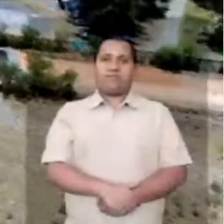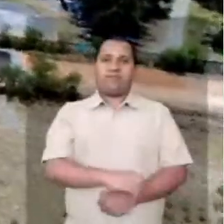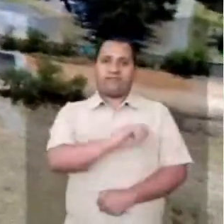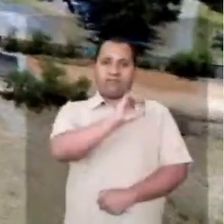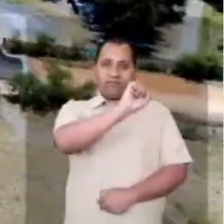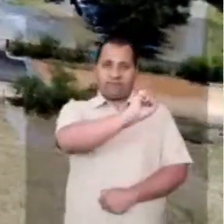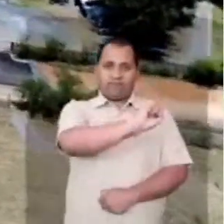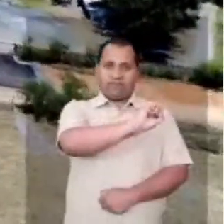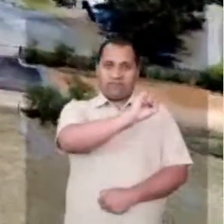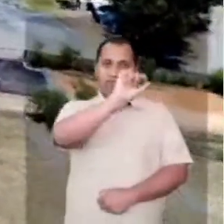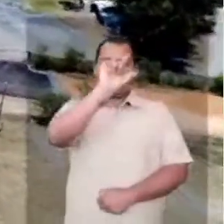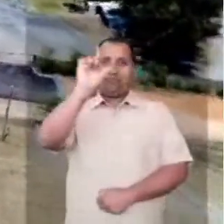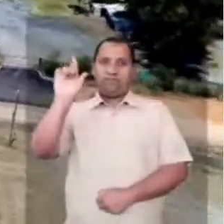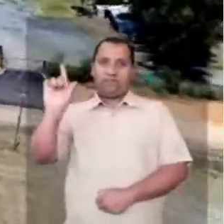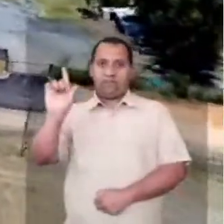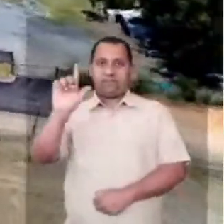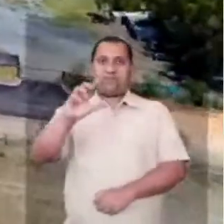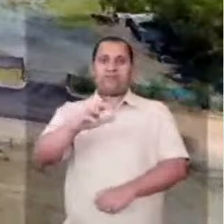São Gabriel.